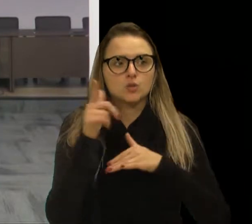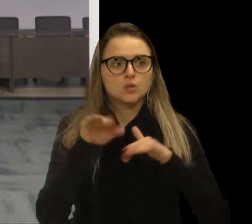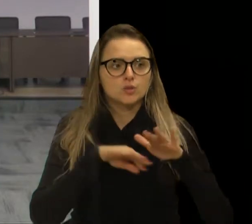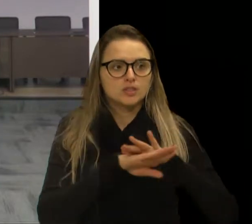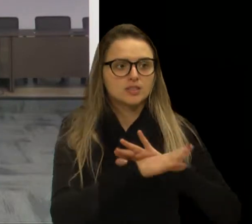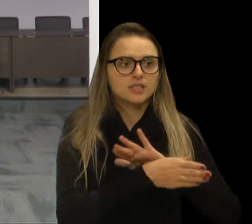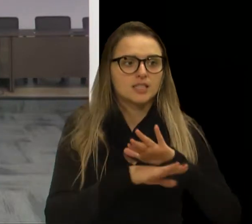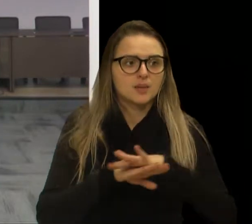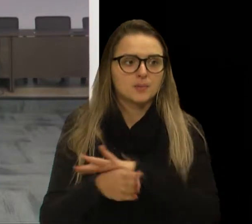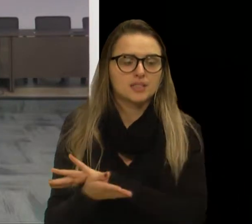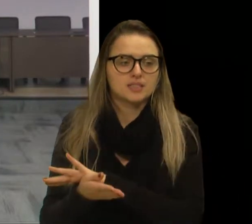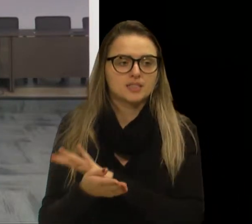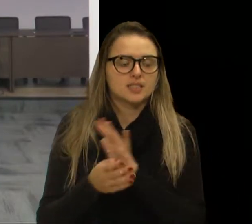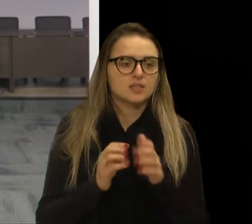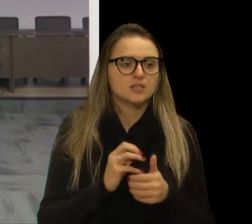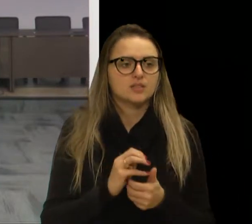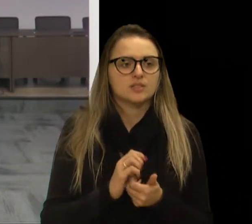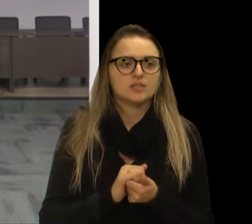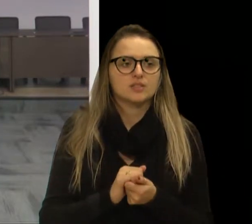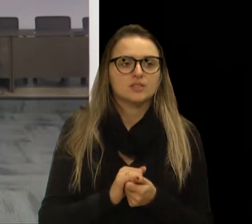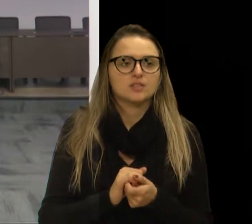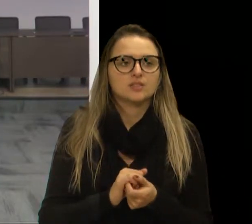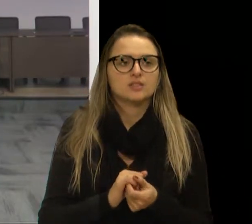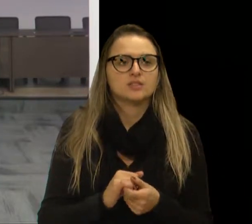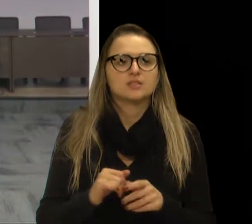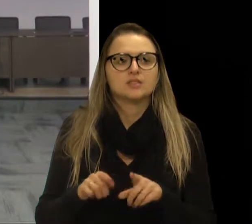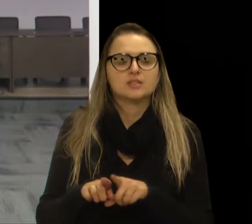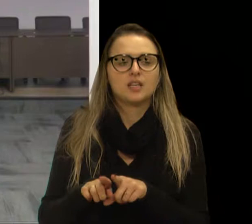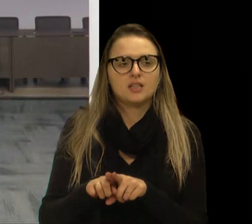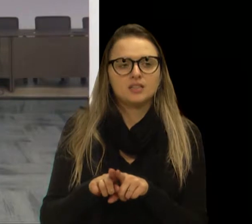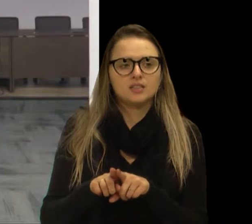nossa família nascida, meu pai, minha mãe, postura, caráter,